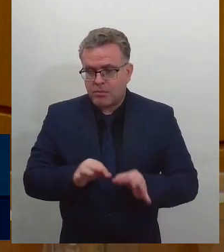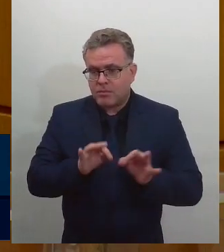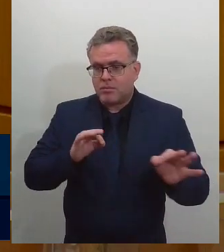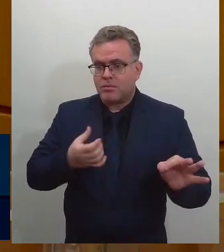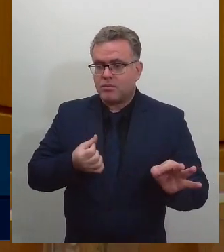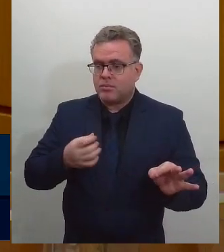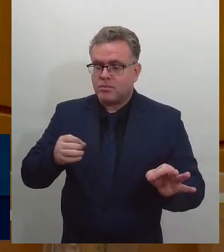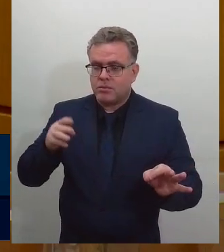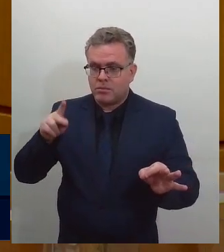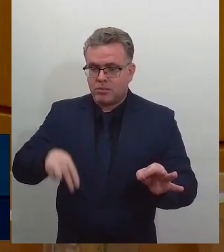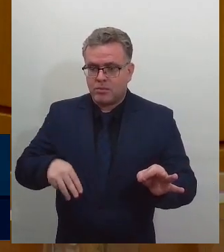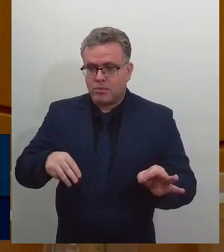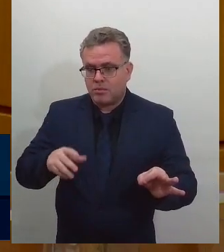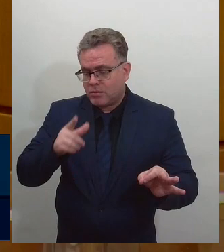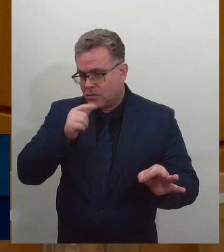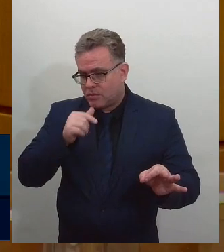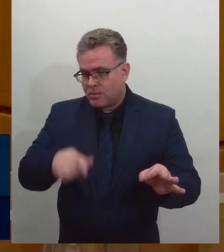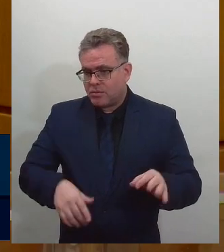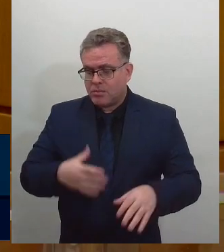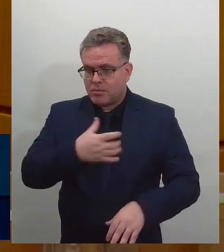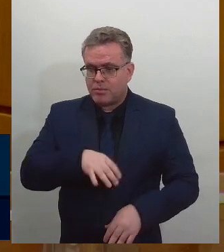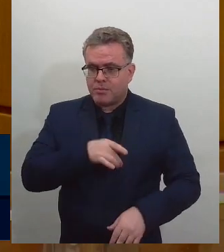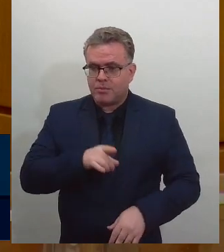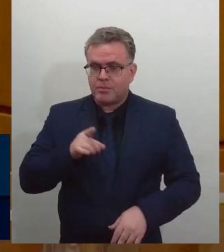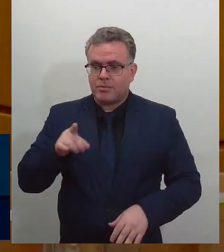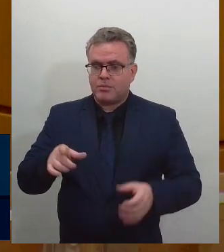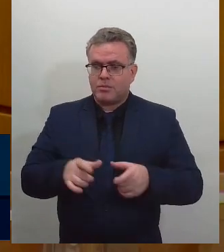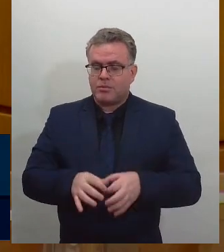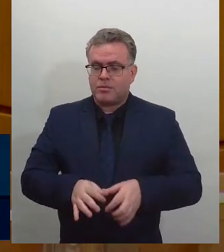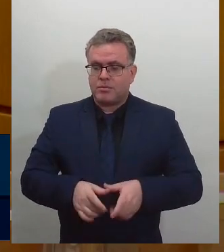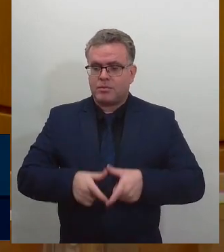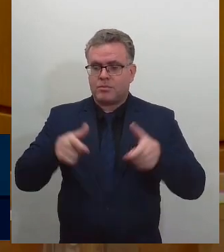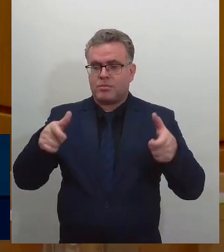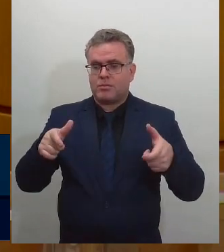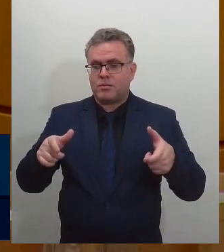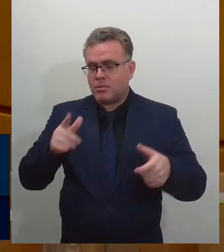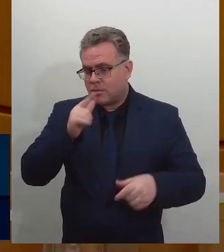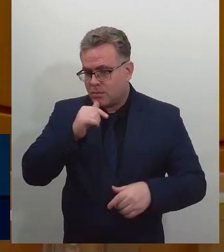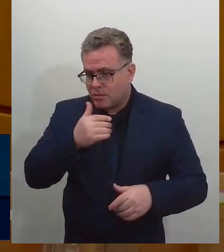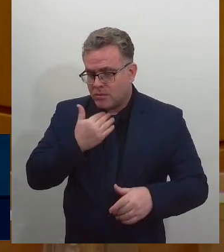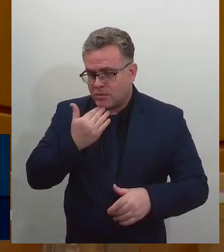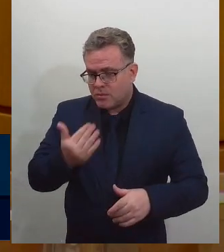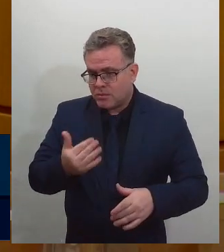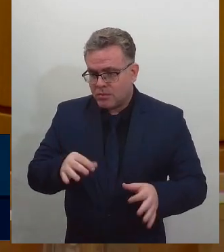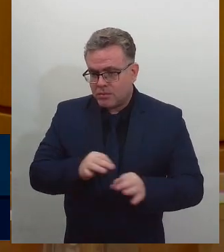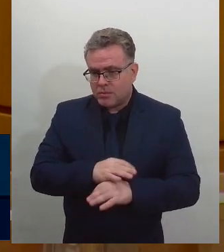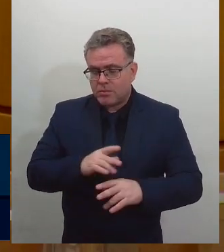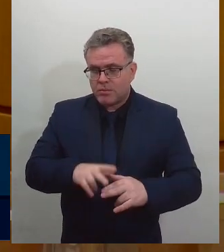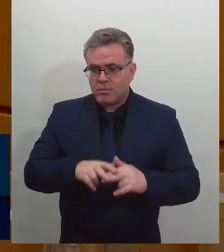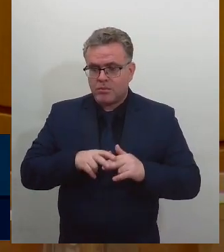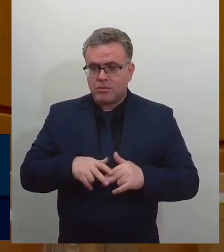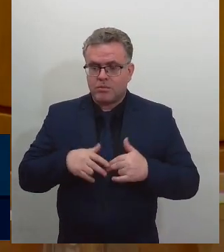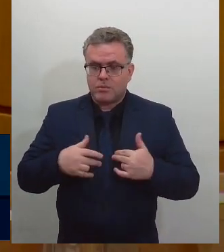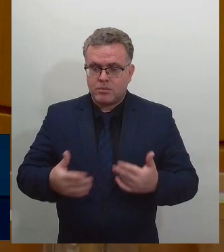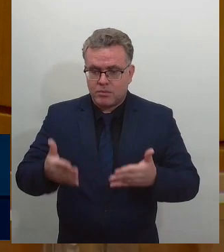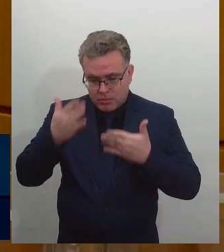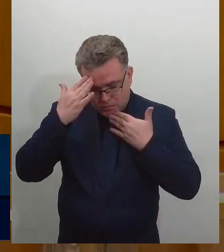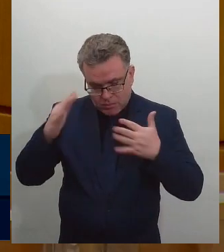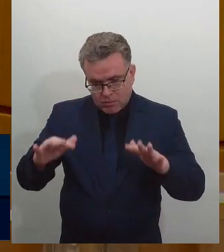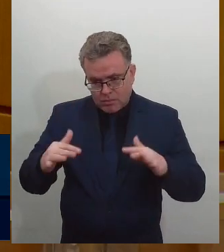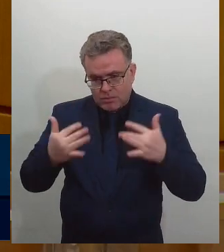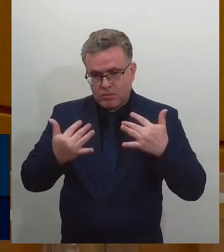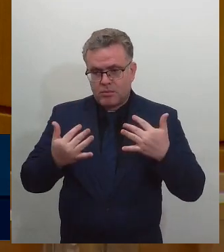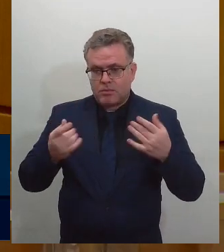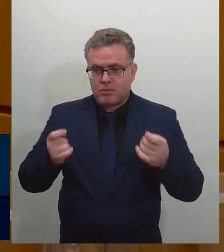está na Bahia, num estado daquele tamanho, mas nós estamos em Sergipe. Portanto, senhor presidente, eu agradeço mais uma vez a oportunidade e que nós